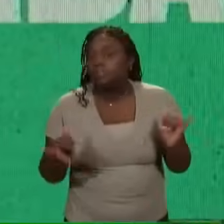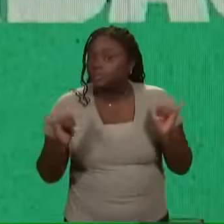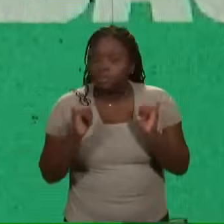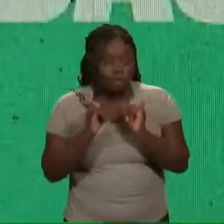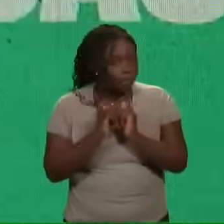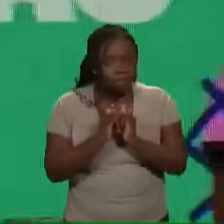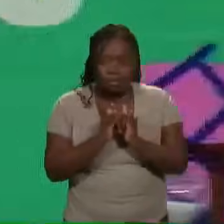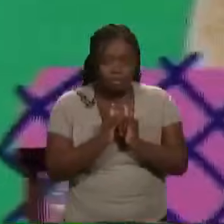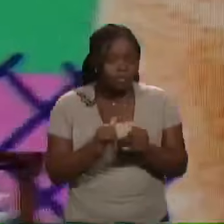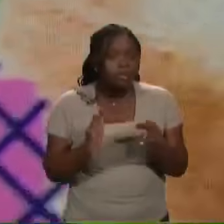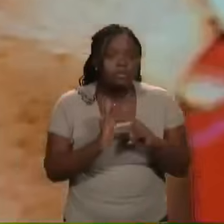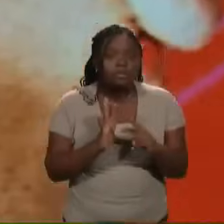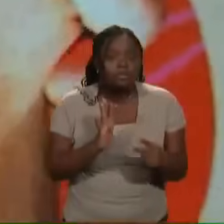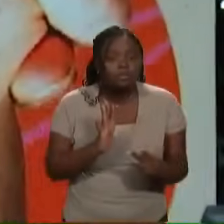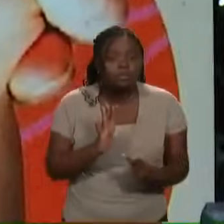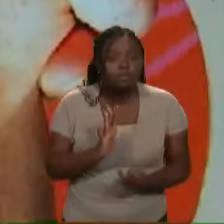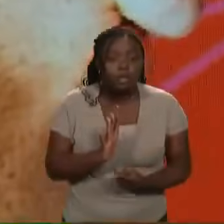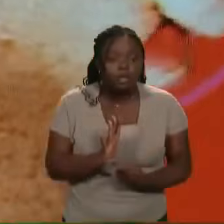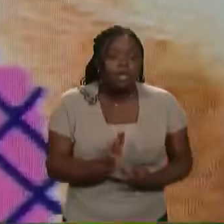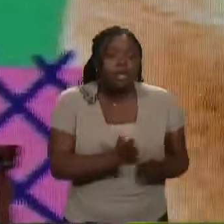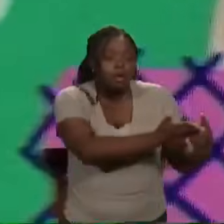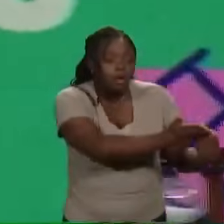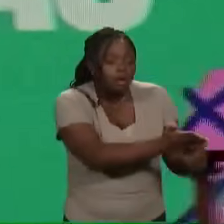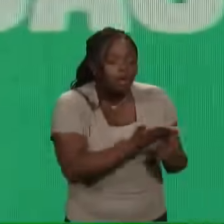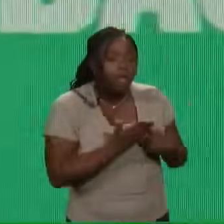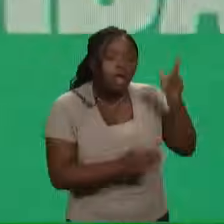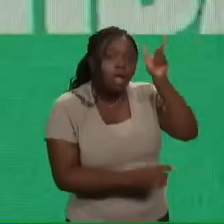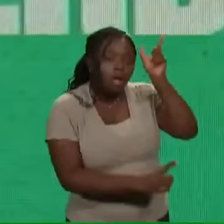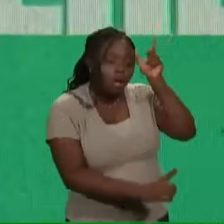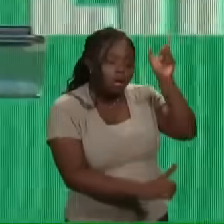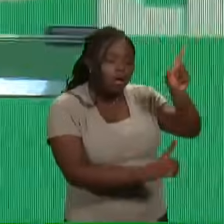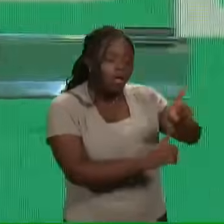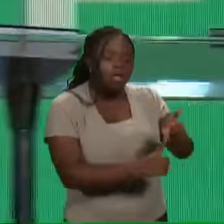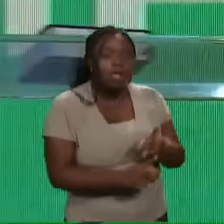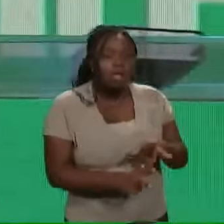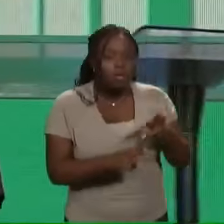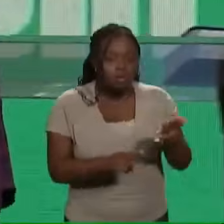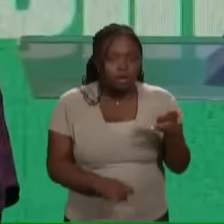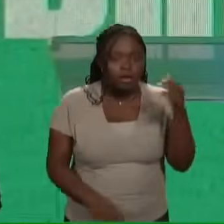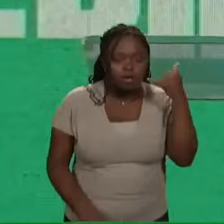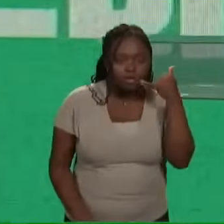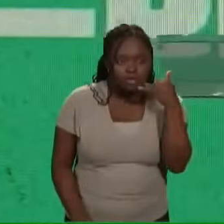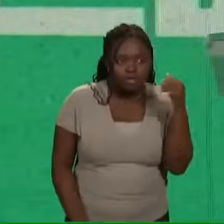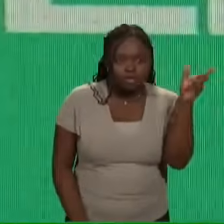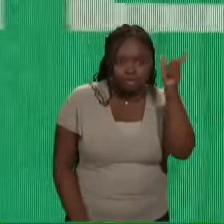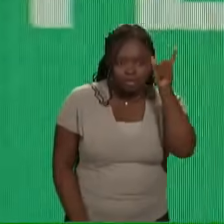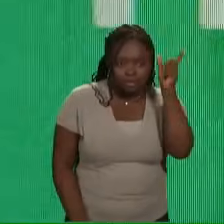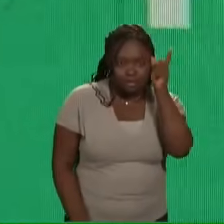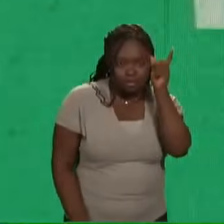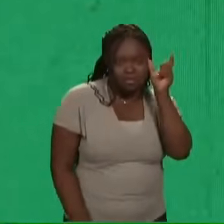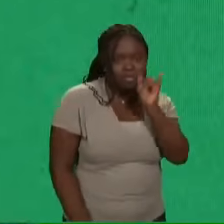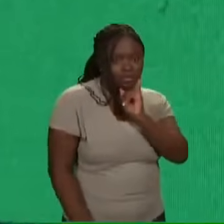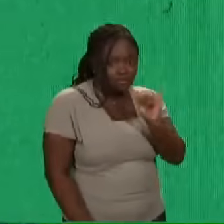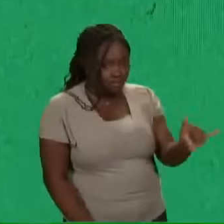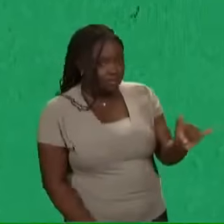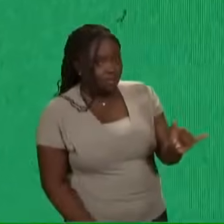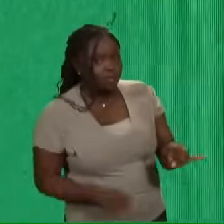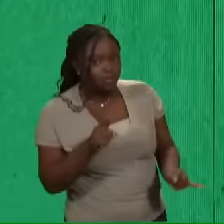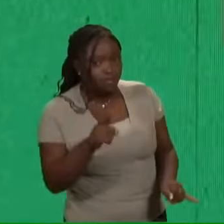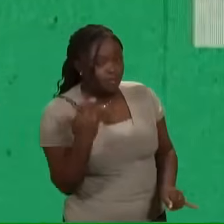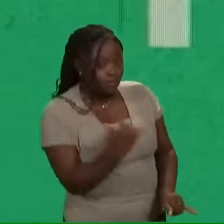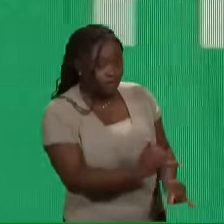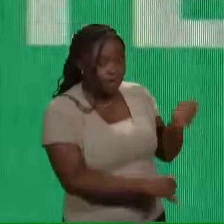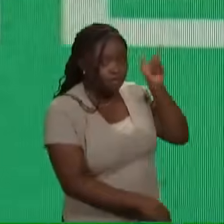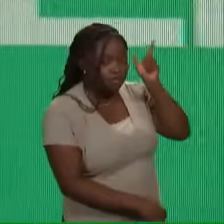perdoar é um convite para as trevas. É a mesma coisa de mandar um áudio para Satanás, sei lá: entra na minha casa.